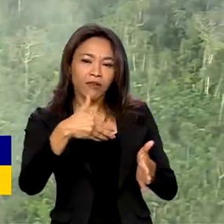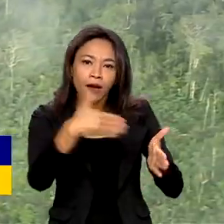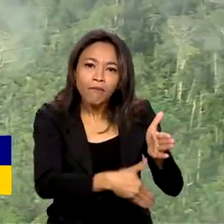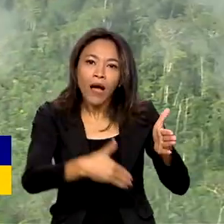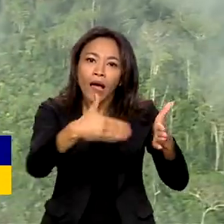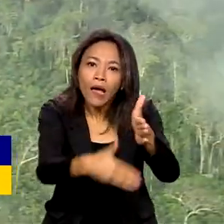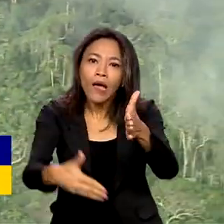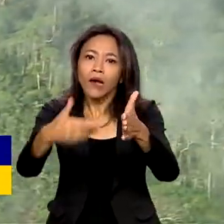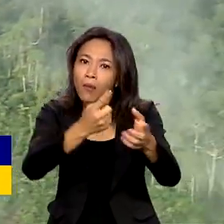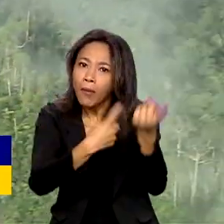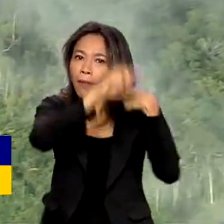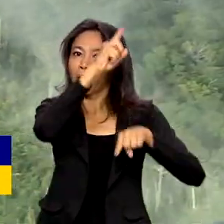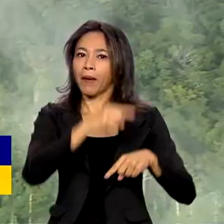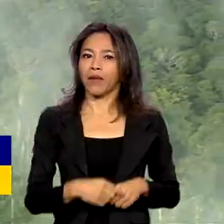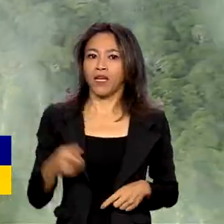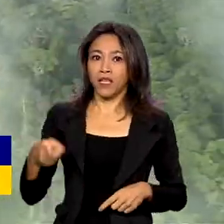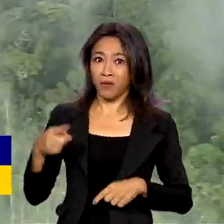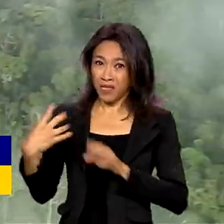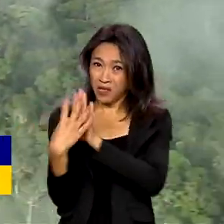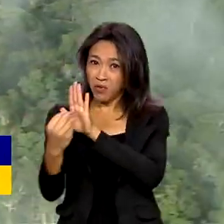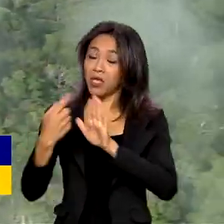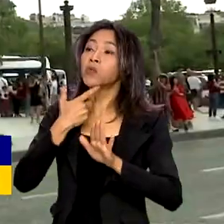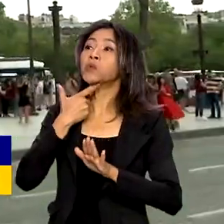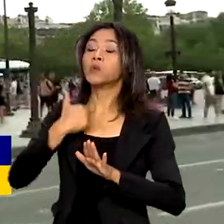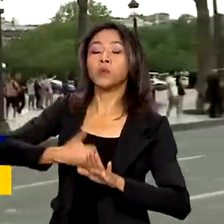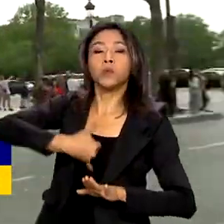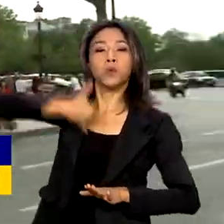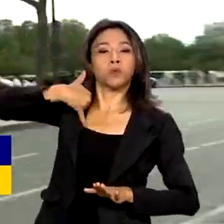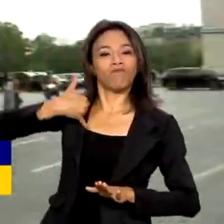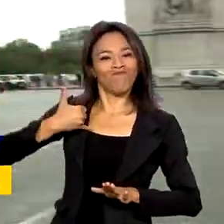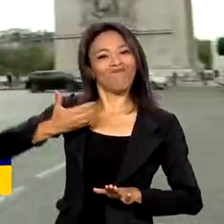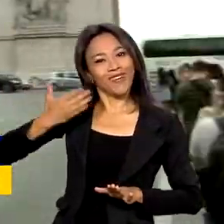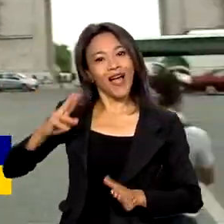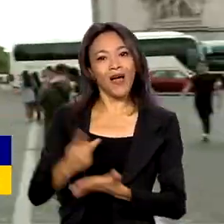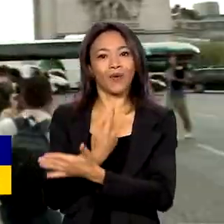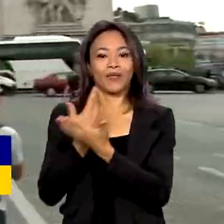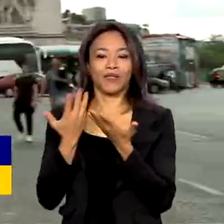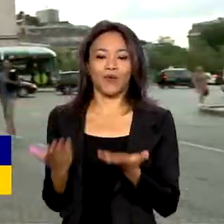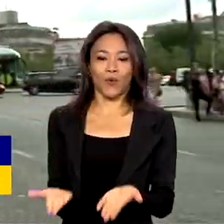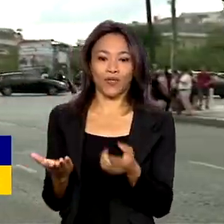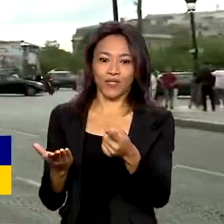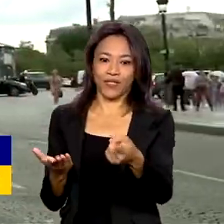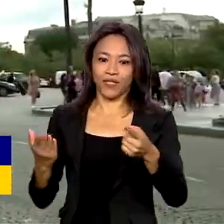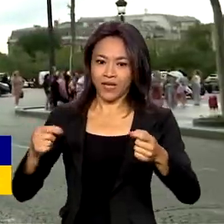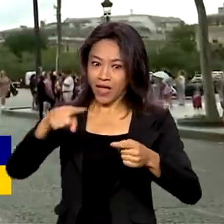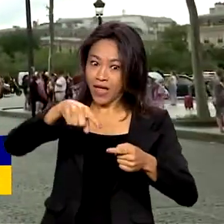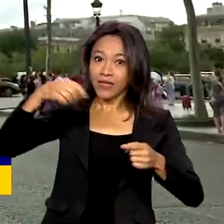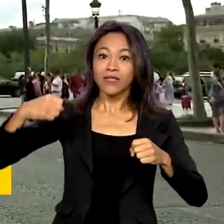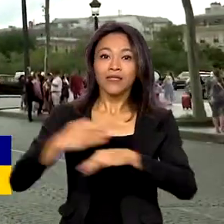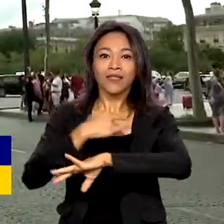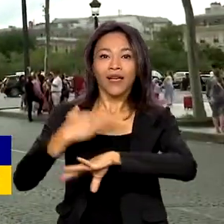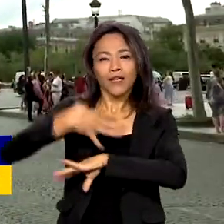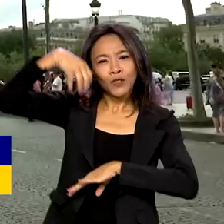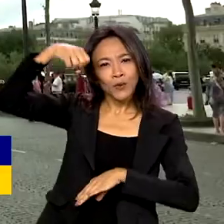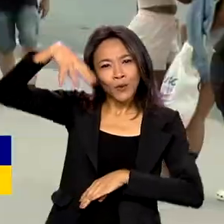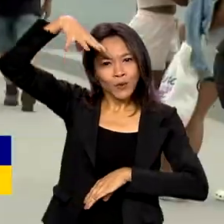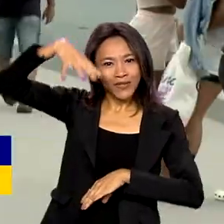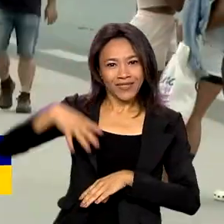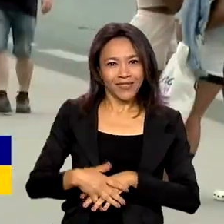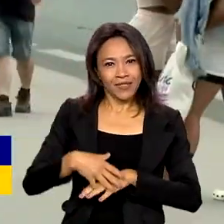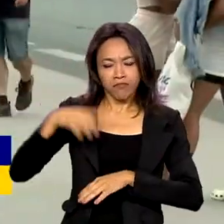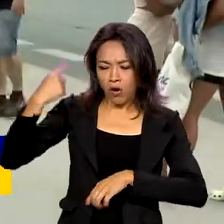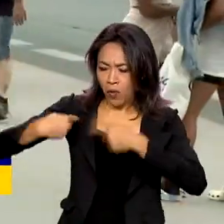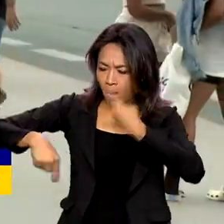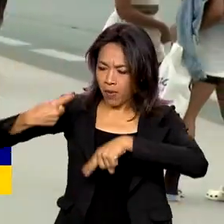progresso. A arrogância desse modelo deu no que deu. Agora, em Paris, conhecida como a Cidade Luz, acender essa discussão